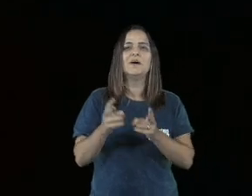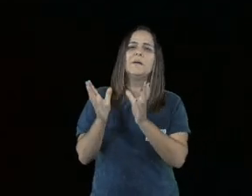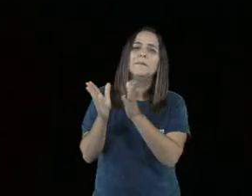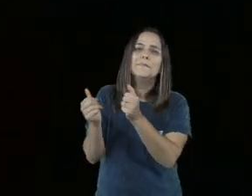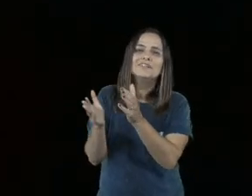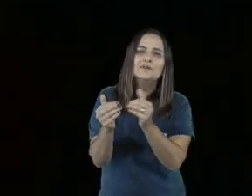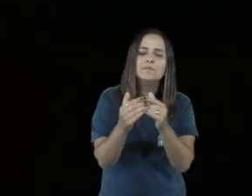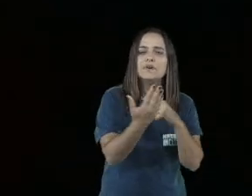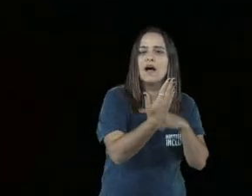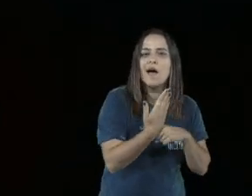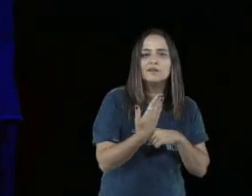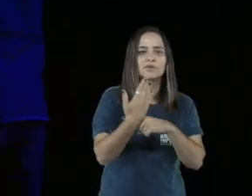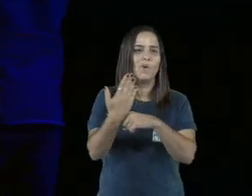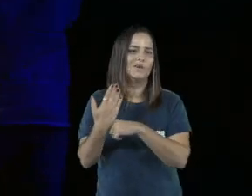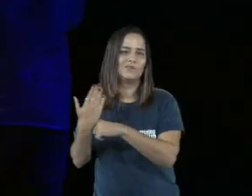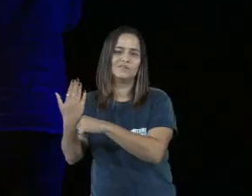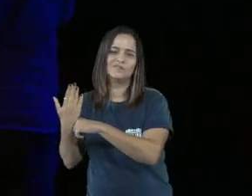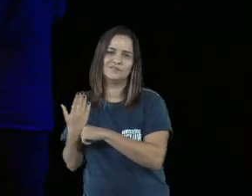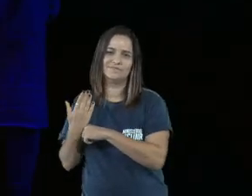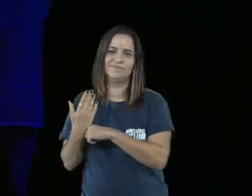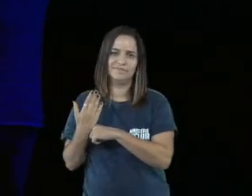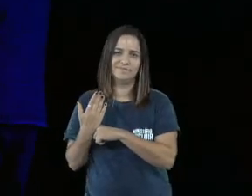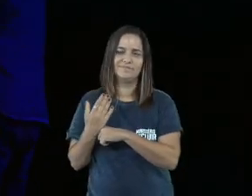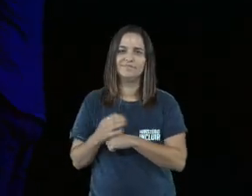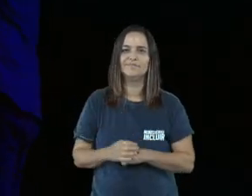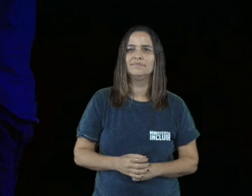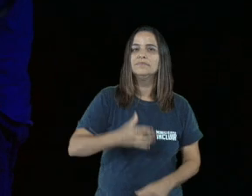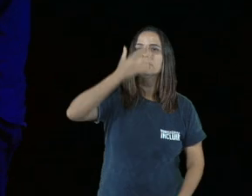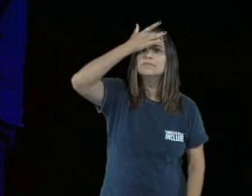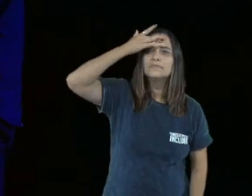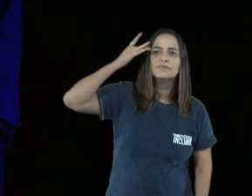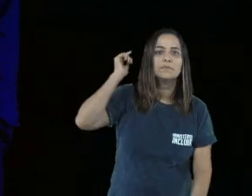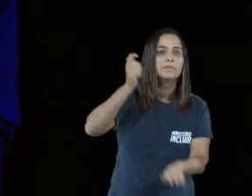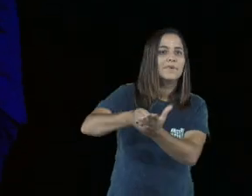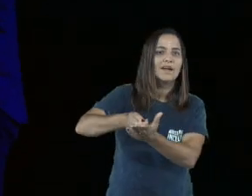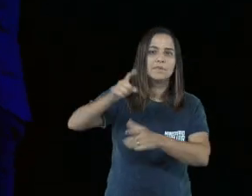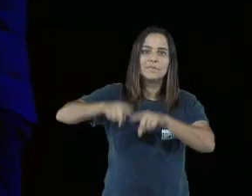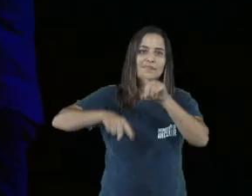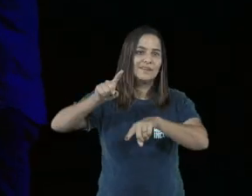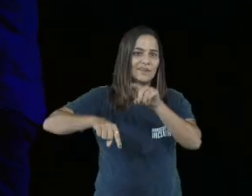escola Souza Marques São Hubble escola pode levar seu filho lá tá no campinho